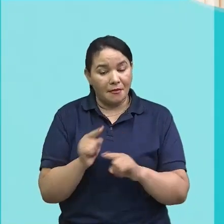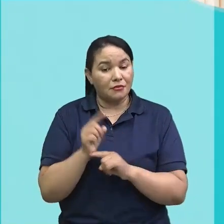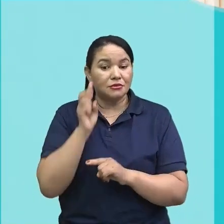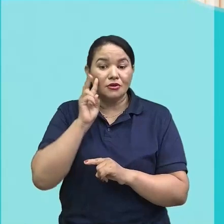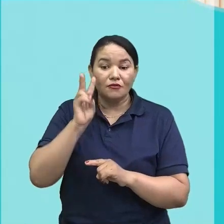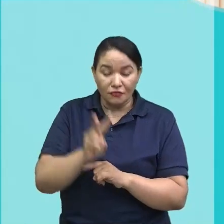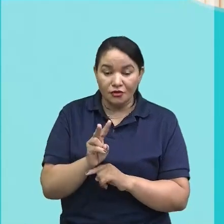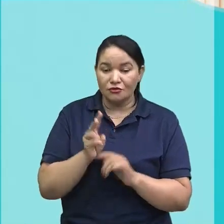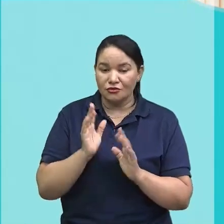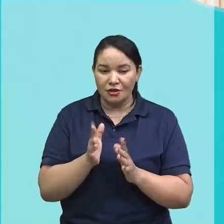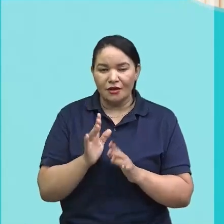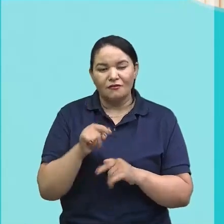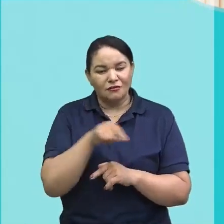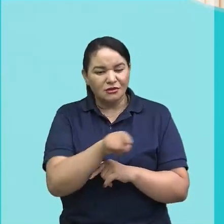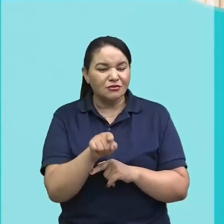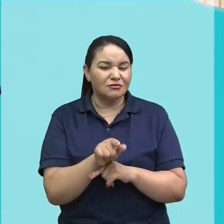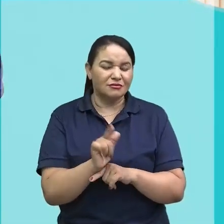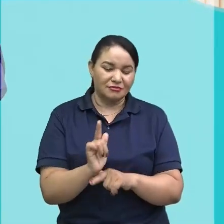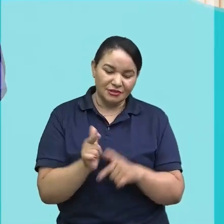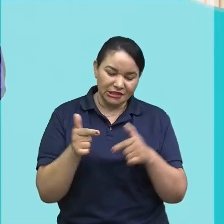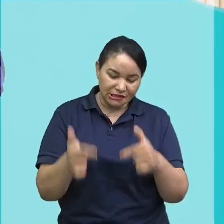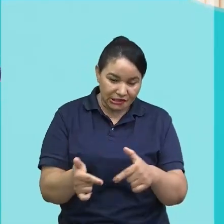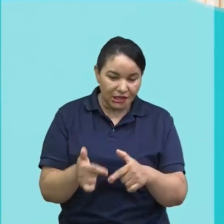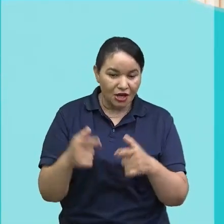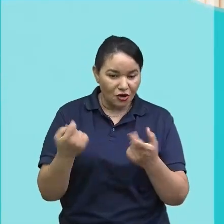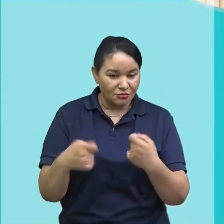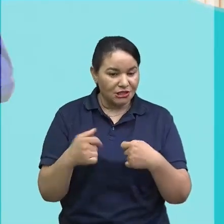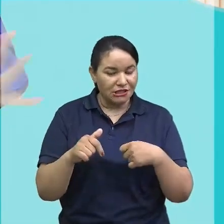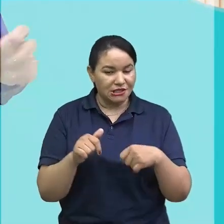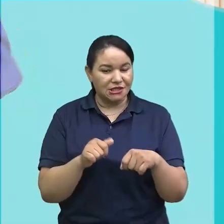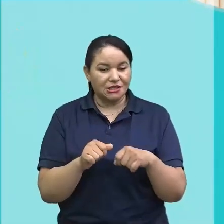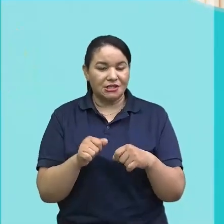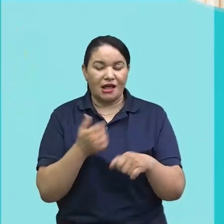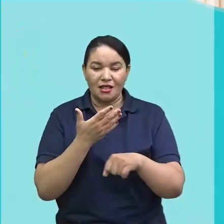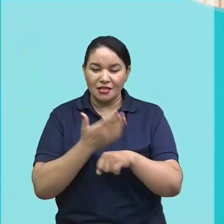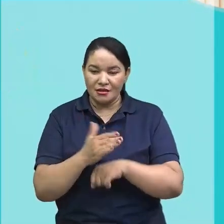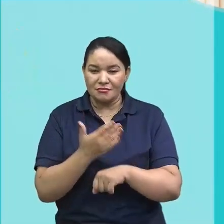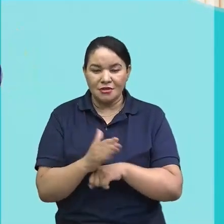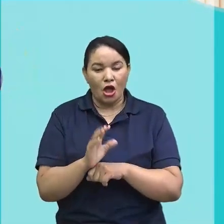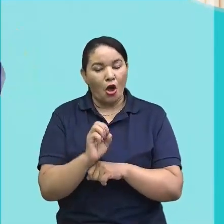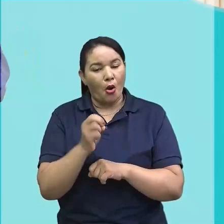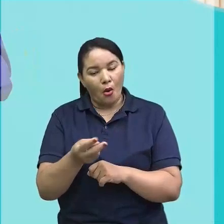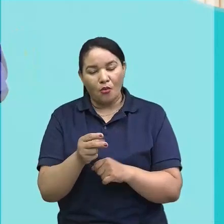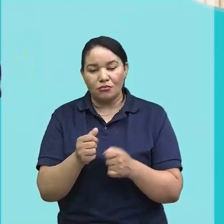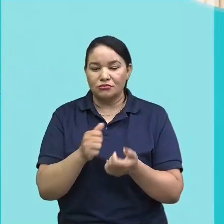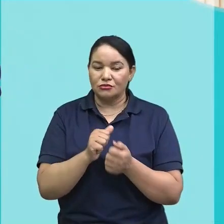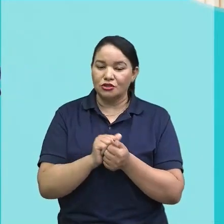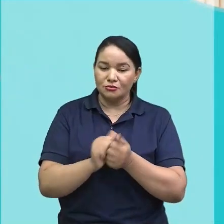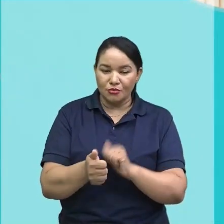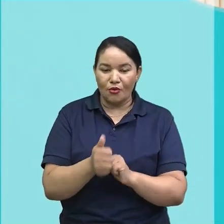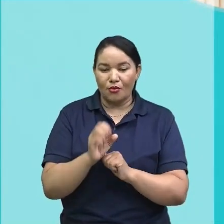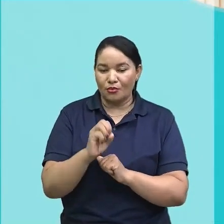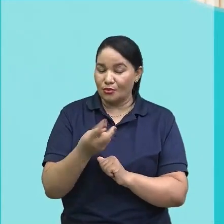ouvido, não, vai fazer alguma atividade, vai para um esporte, vai para